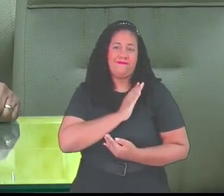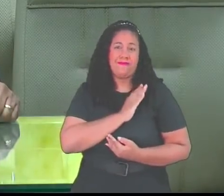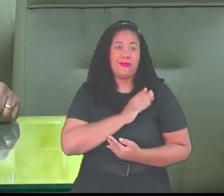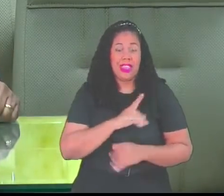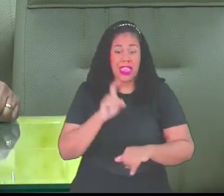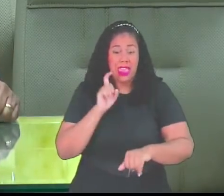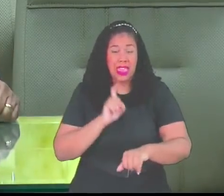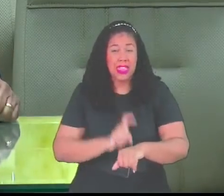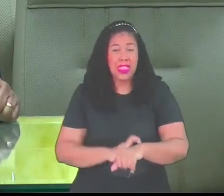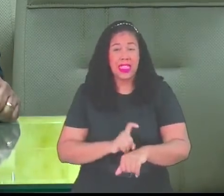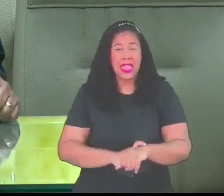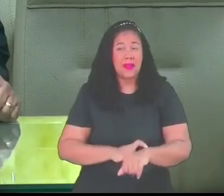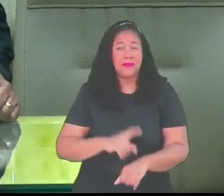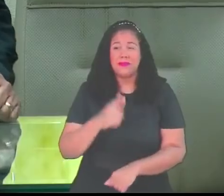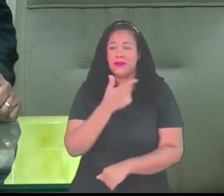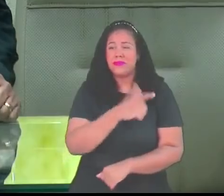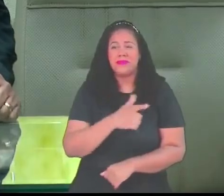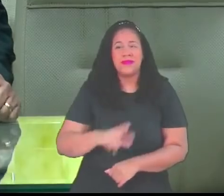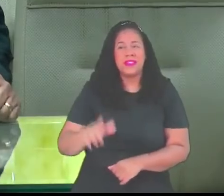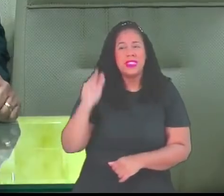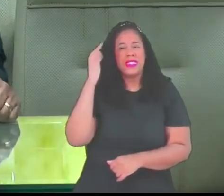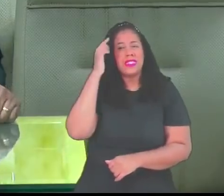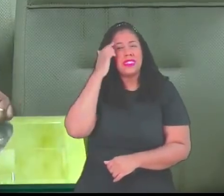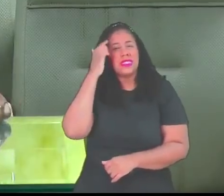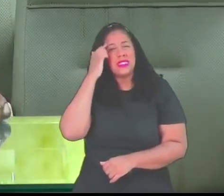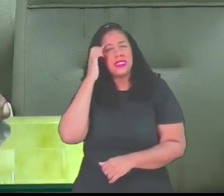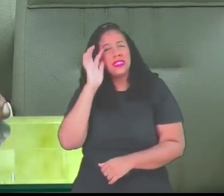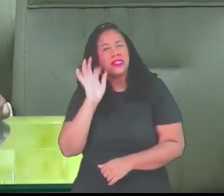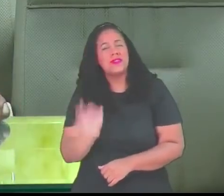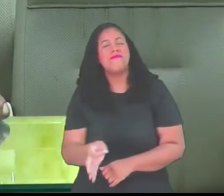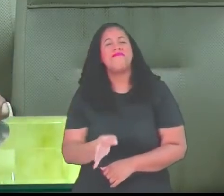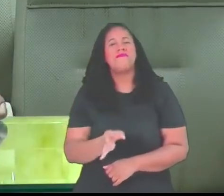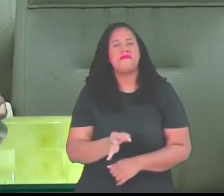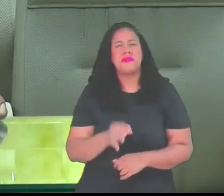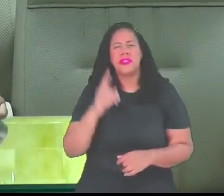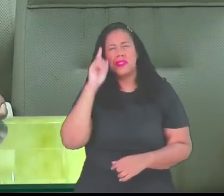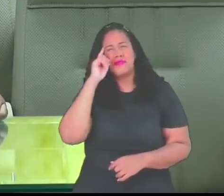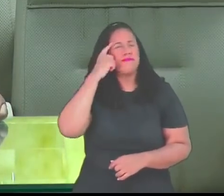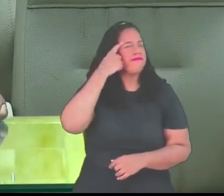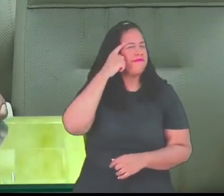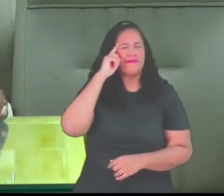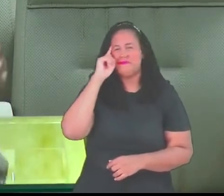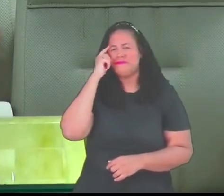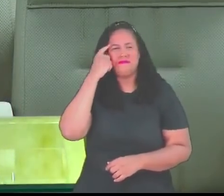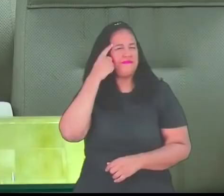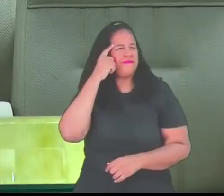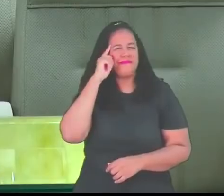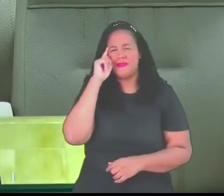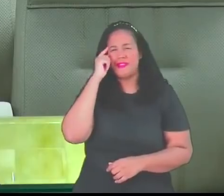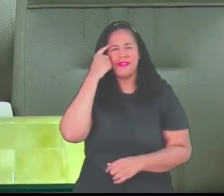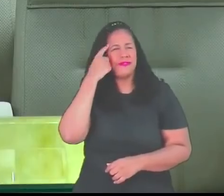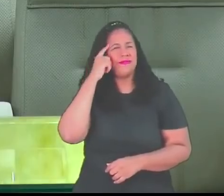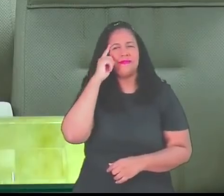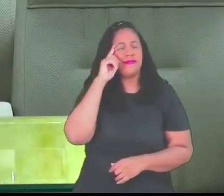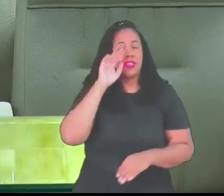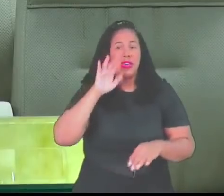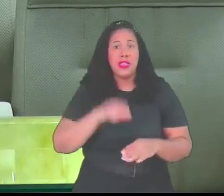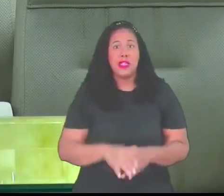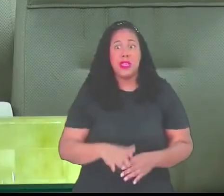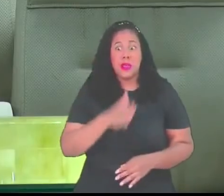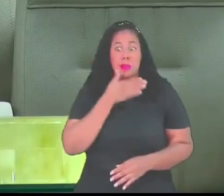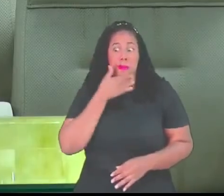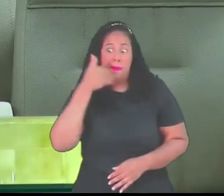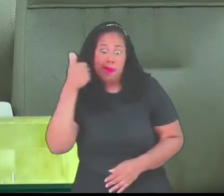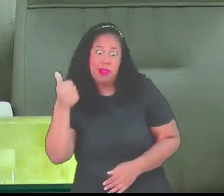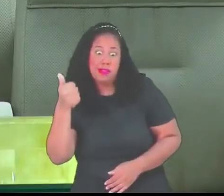Tempos de incertezas, de dúvidas. Uma gangorra, melhora, piora, melhora,